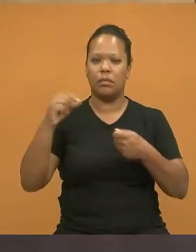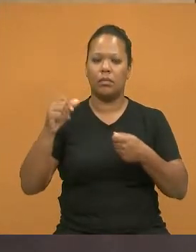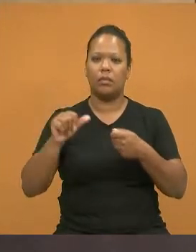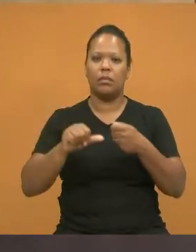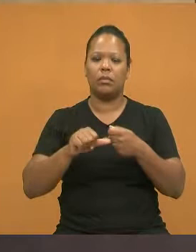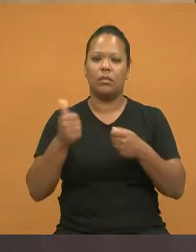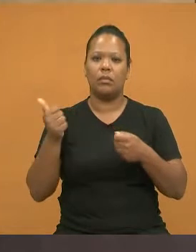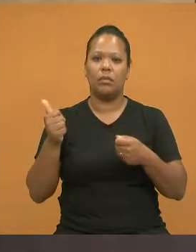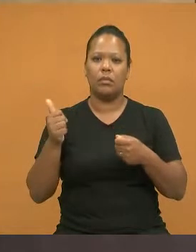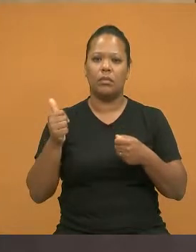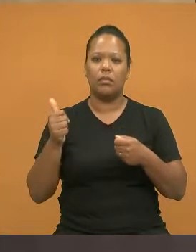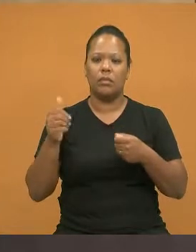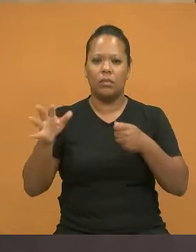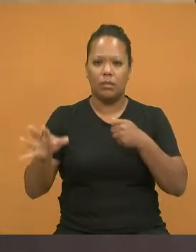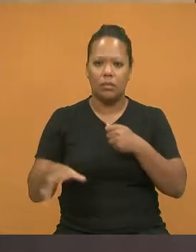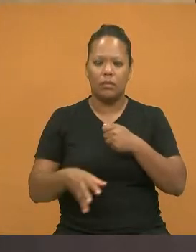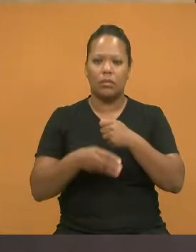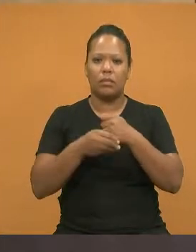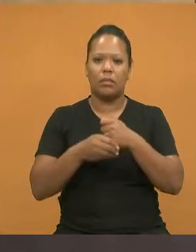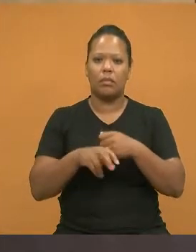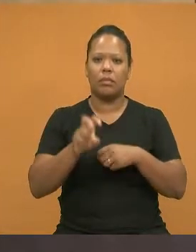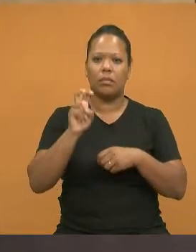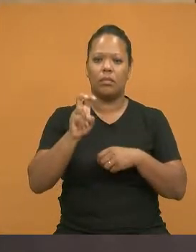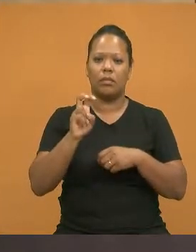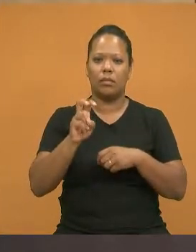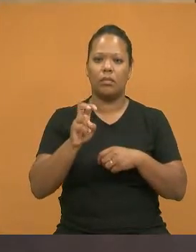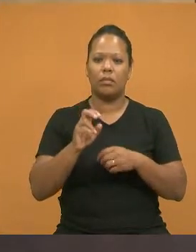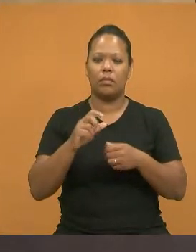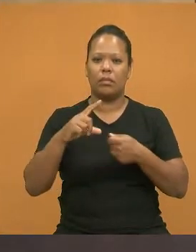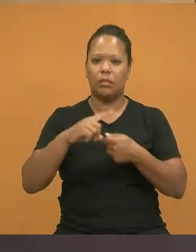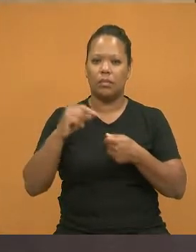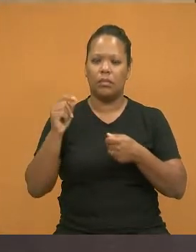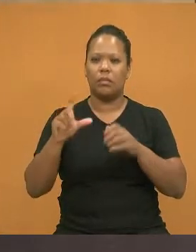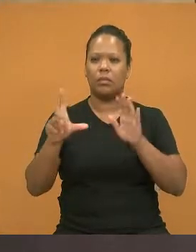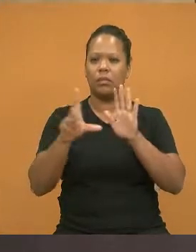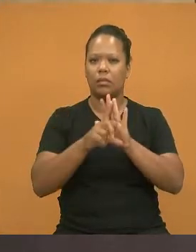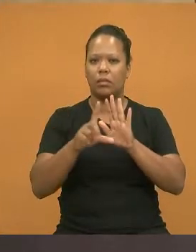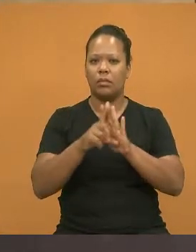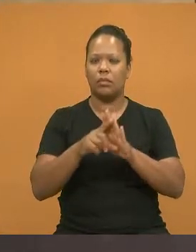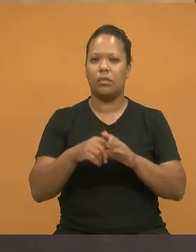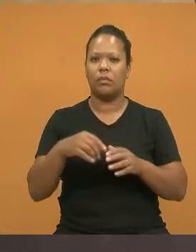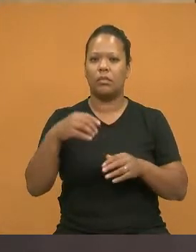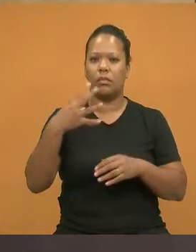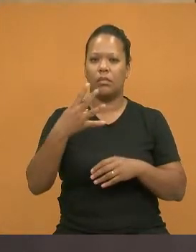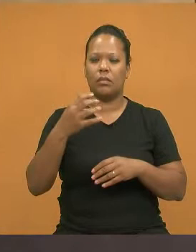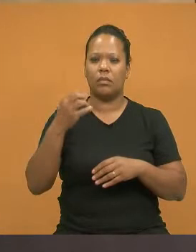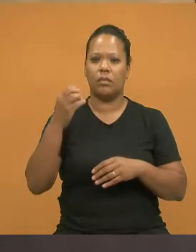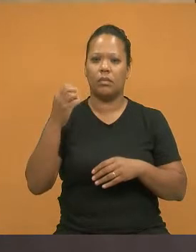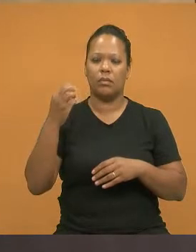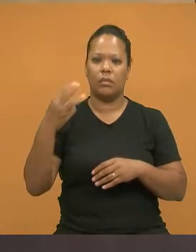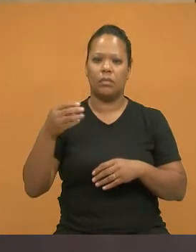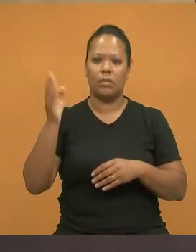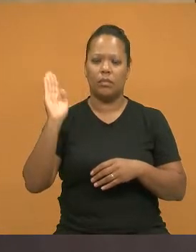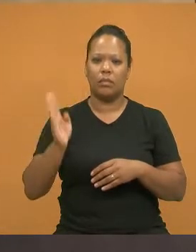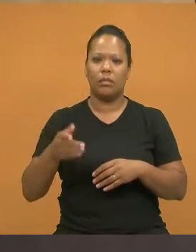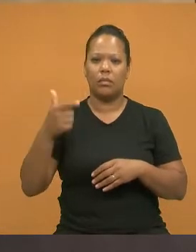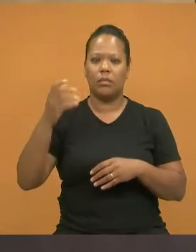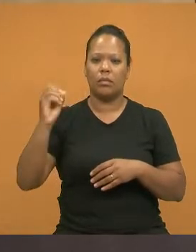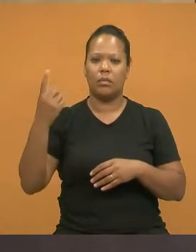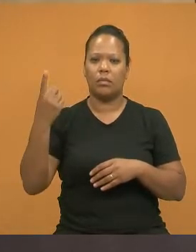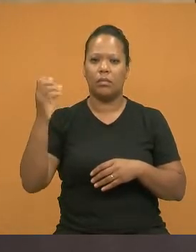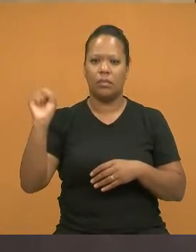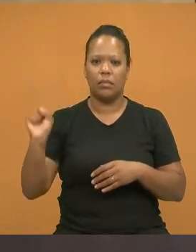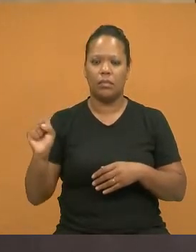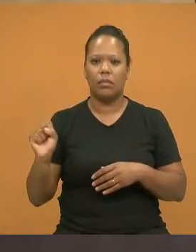Fica acrescido o artigo 5º ao projeto de lei do Legislativo de número 43/2018, que